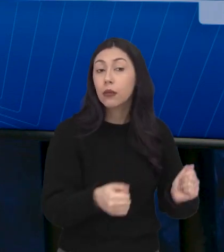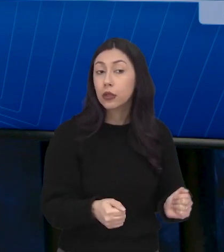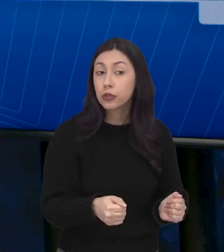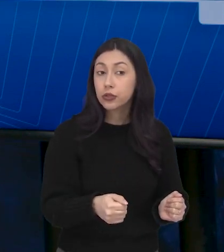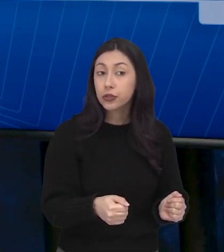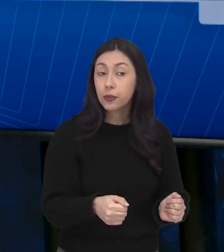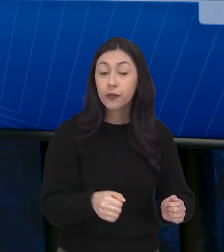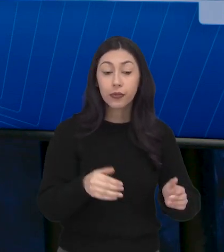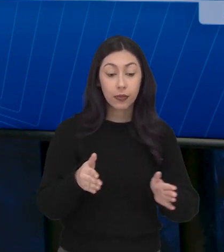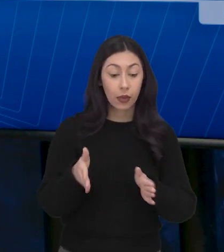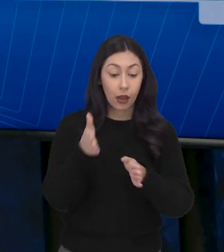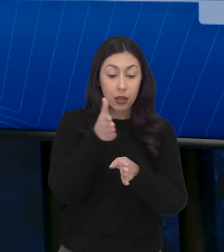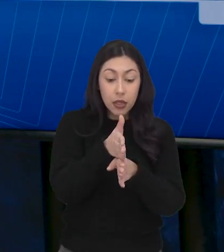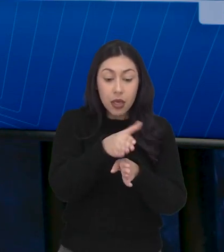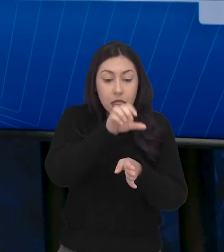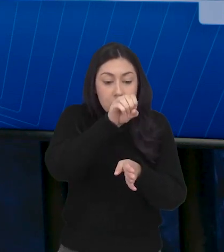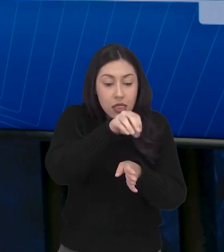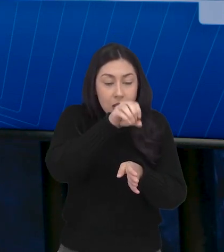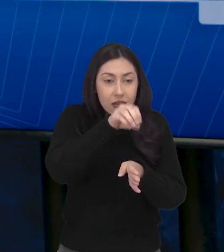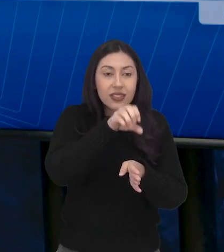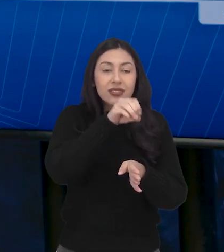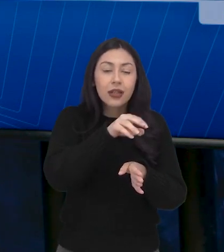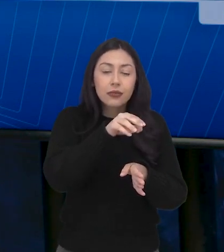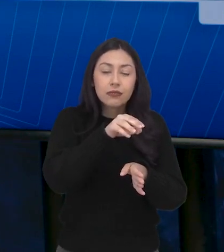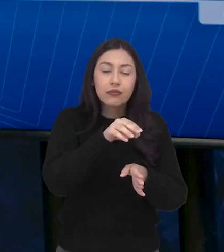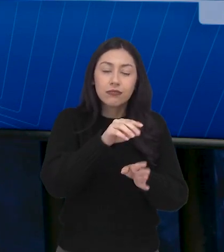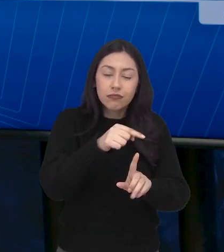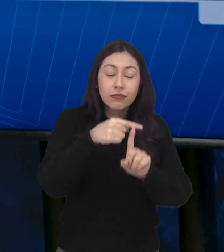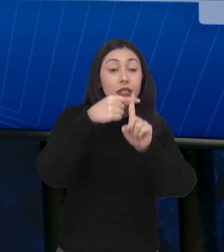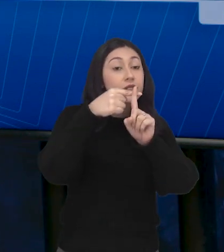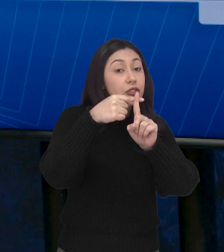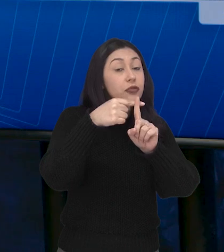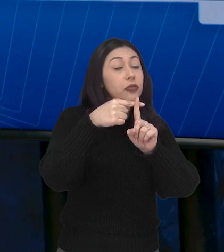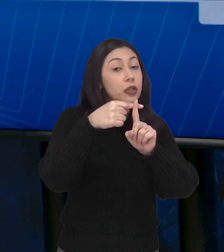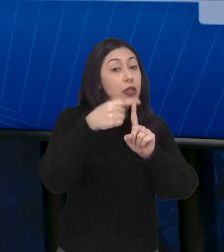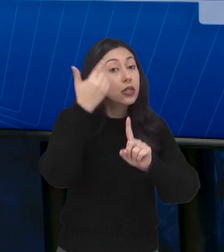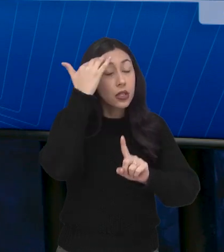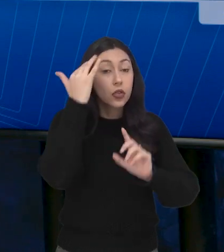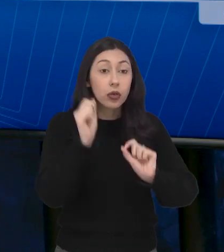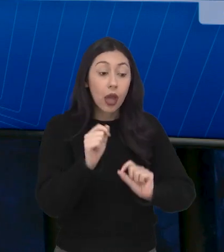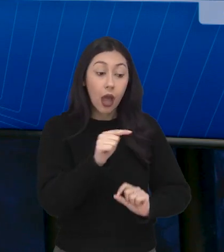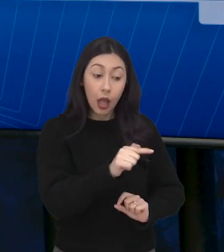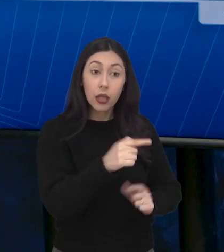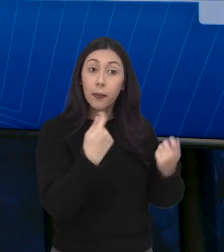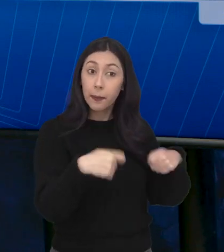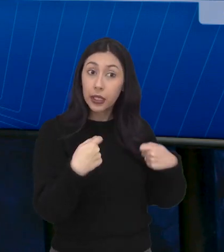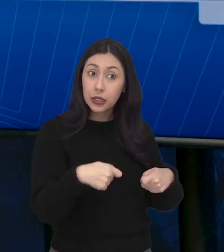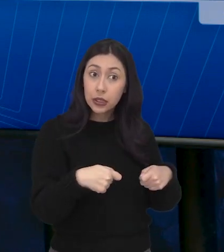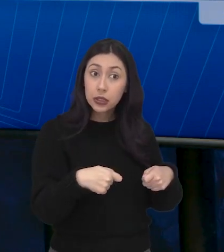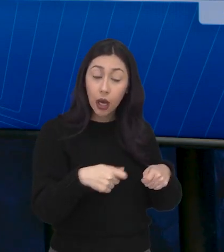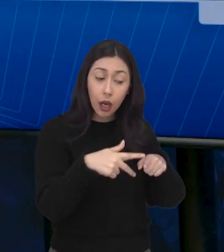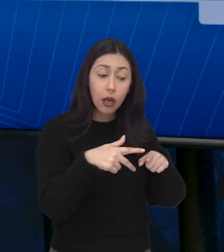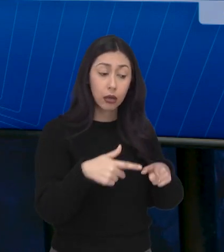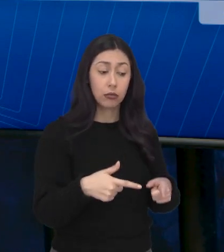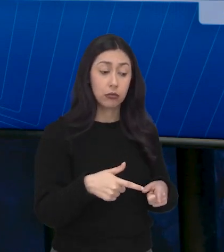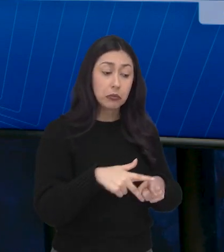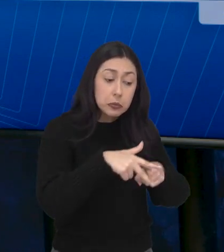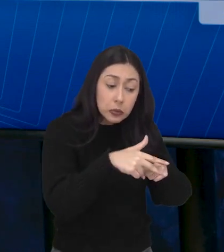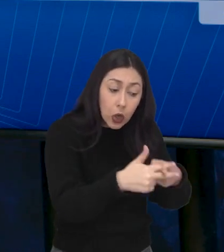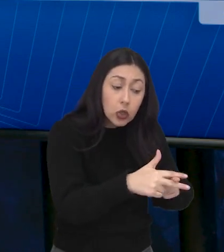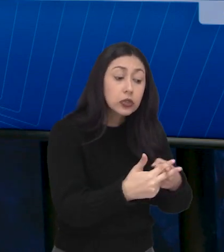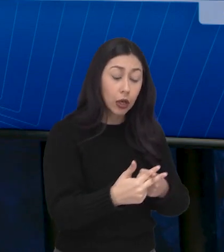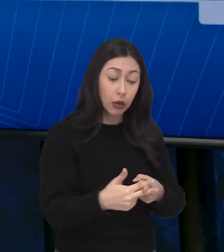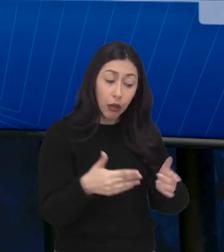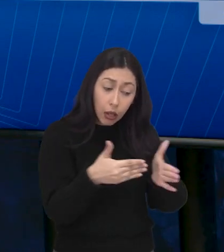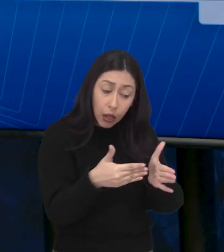a educação positiva, respeitosa, ela vai por esse caminho do meio, que o meu filho precisa de limite, ele precisa de correção, mas ele